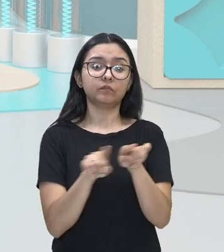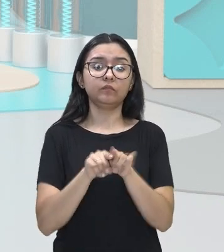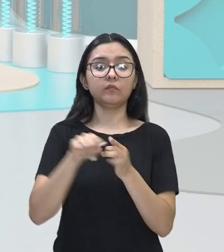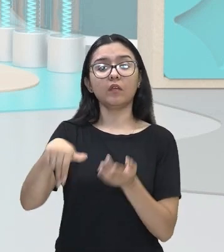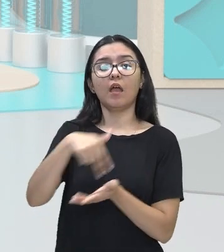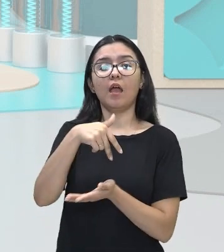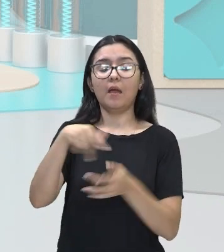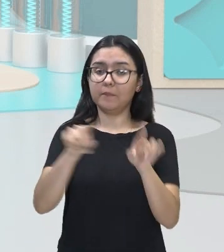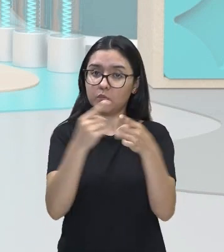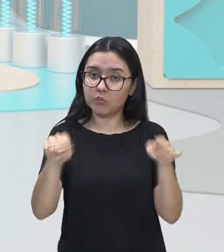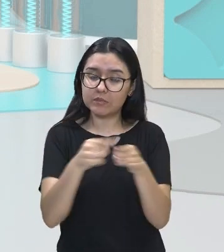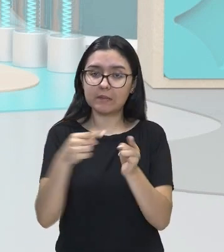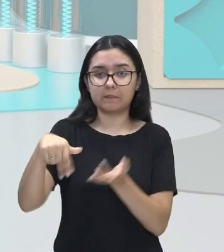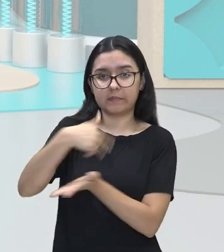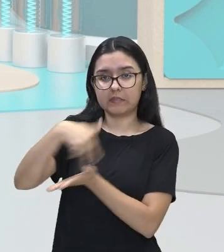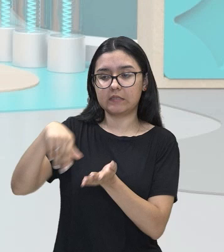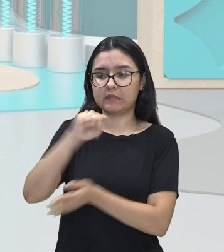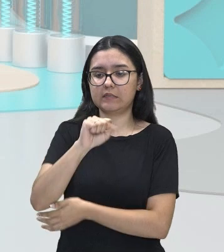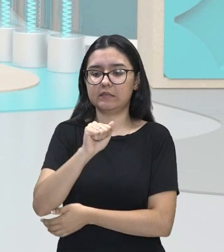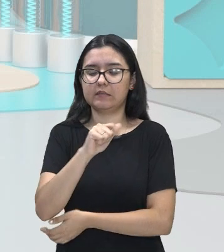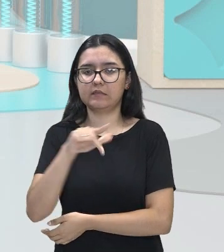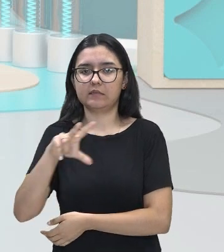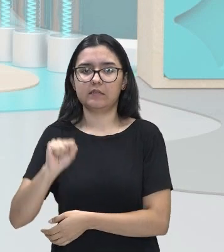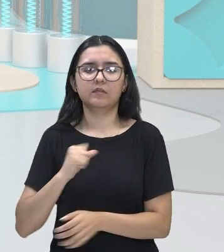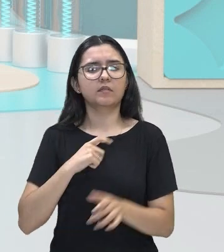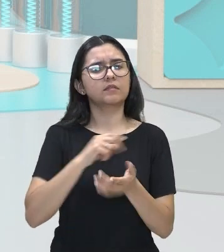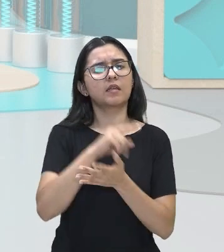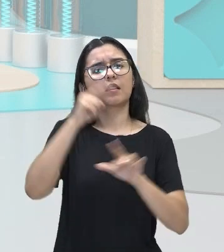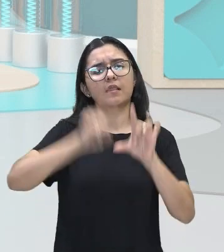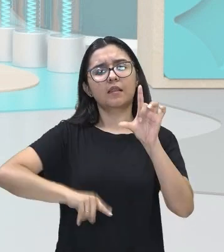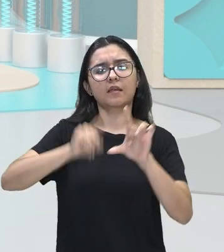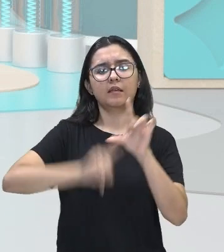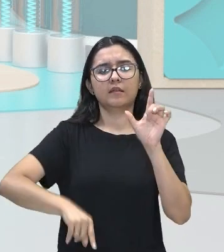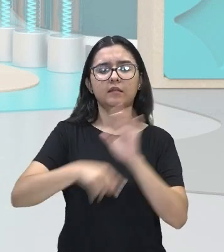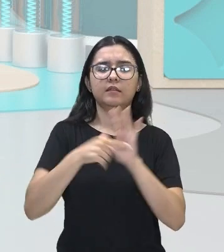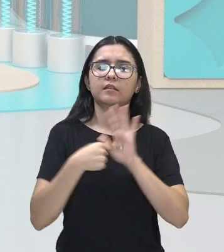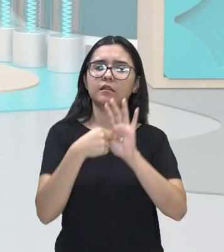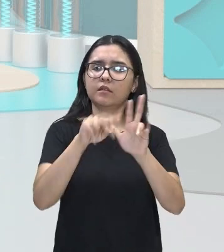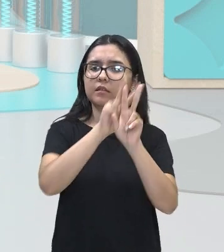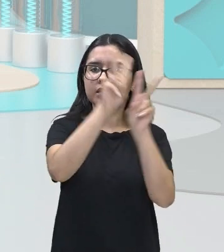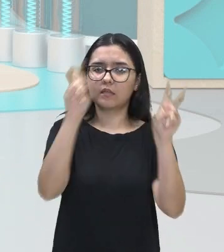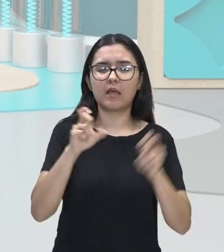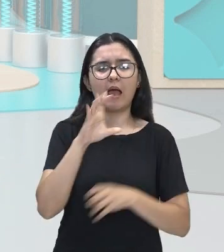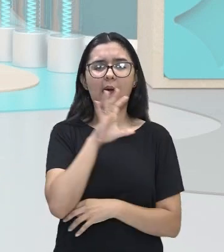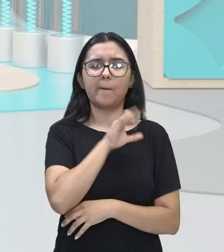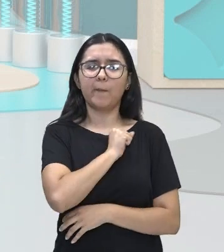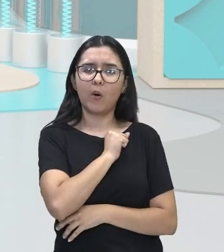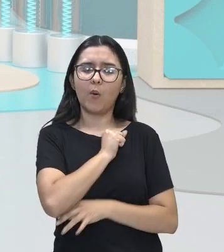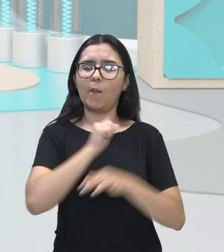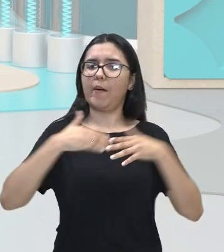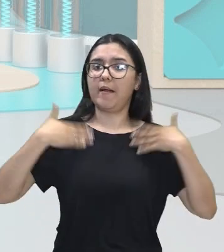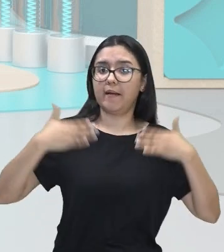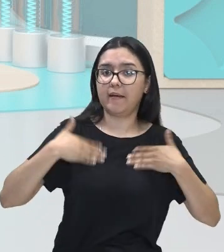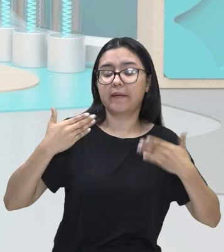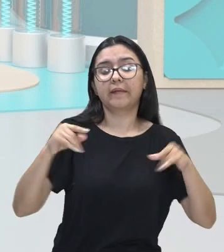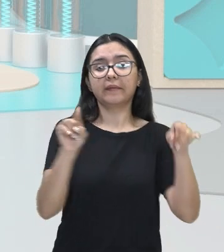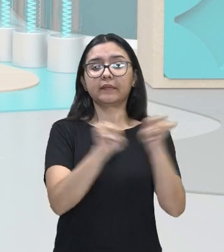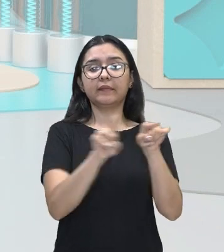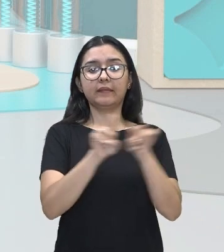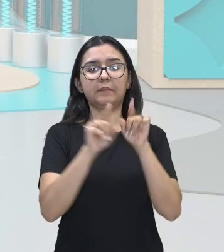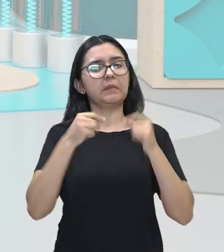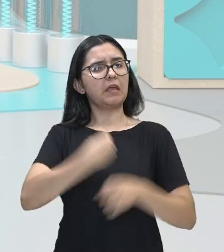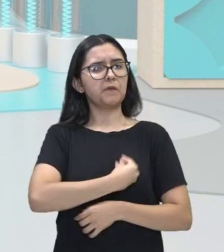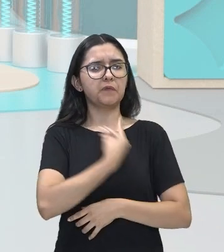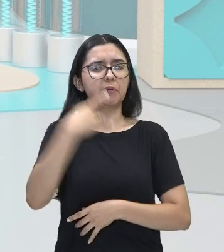salsa, ela é vibrante e variada, com letras que frequentemente abordam temas de amor, alegria e também da